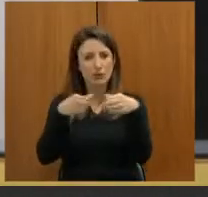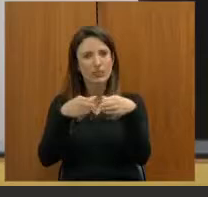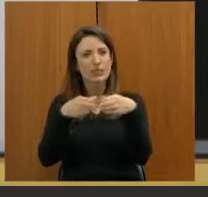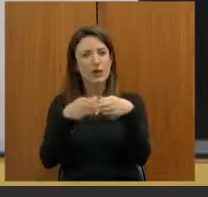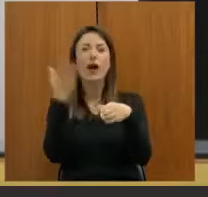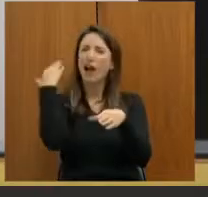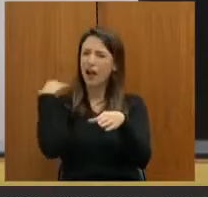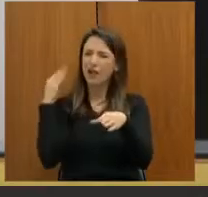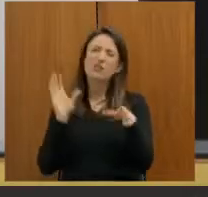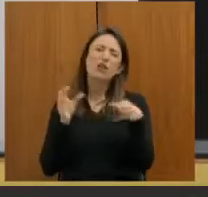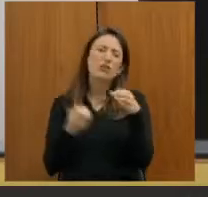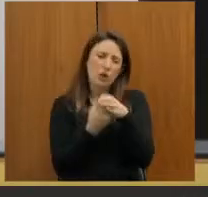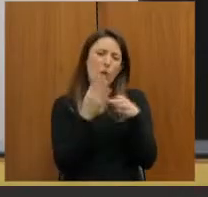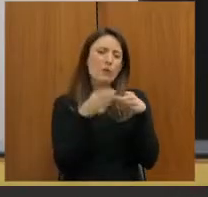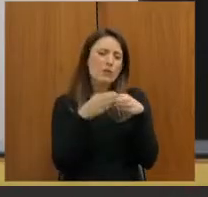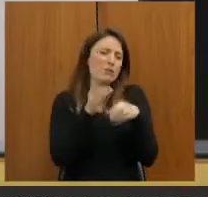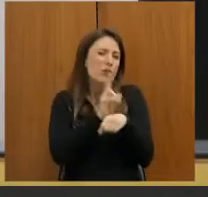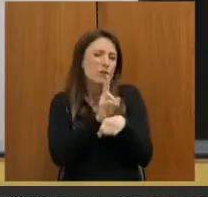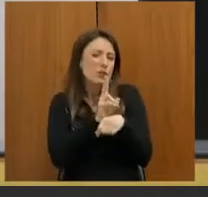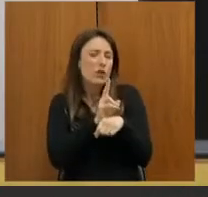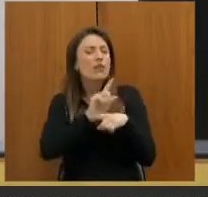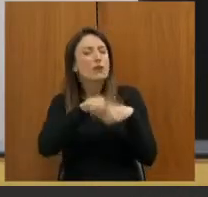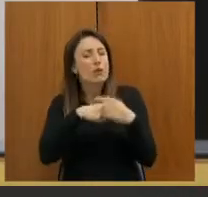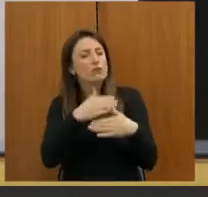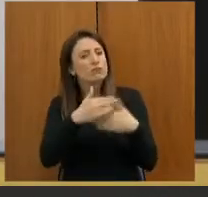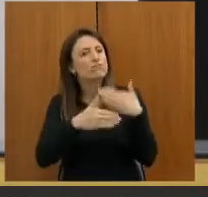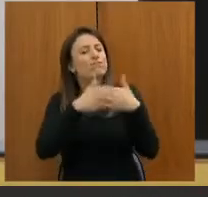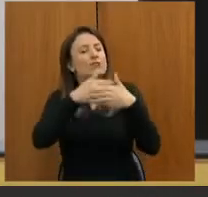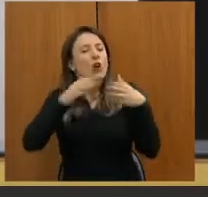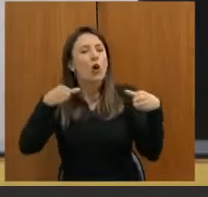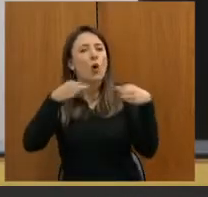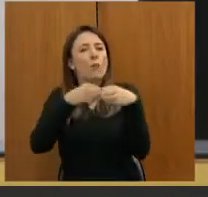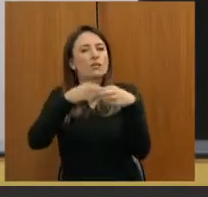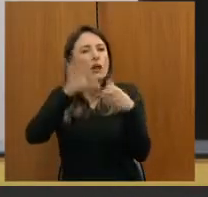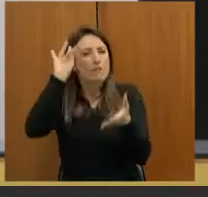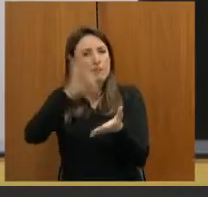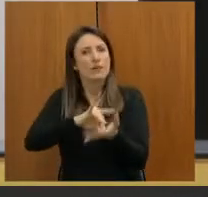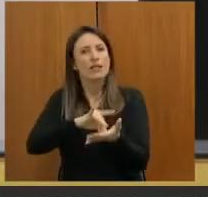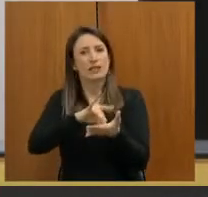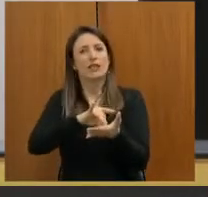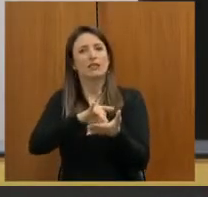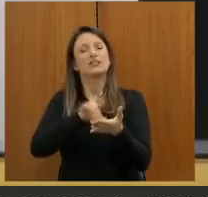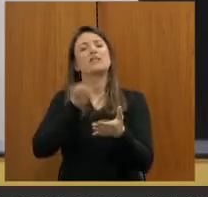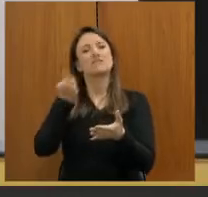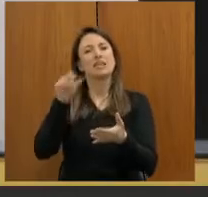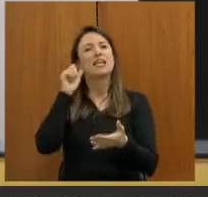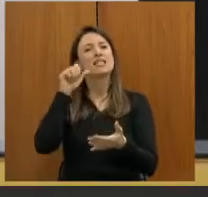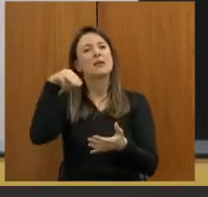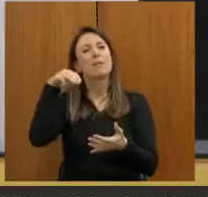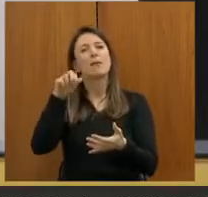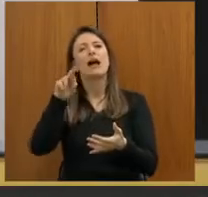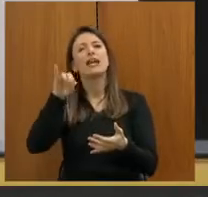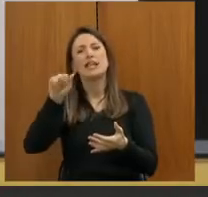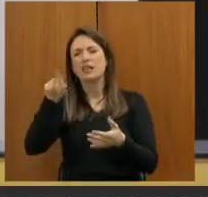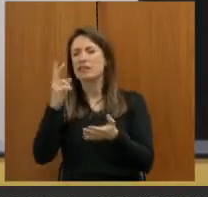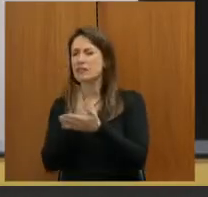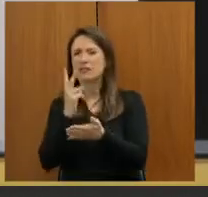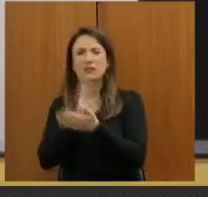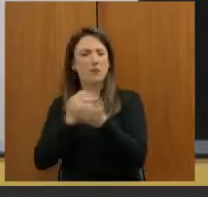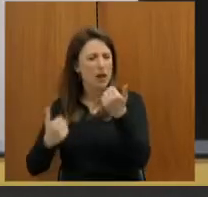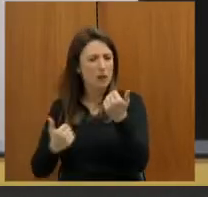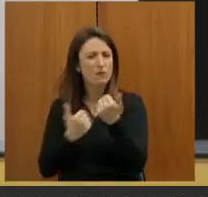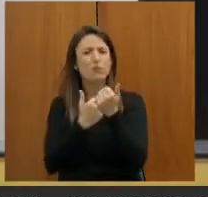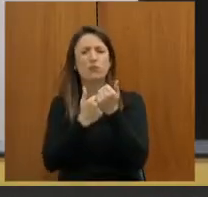provisória e depois todos os métodos da comissão permanente e que a senhora vem lá da lado construindo nos ajudando